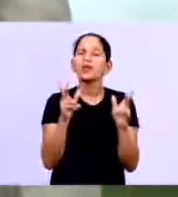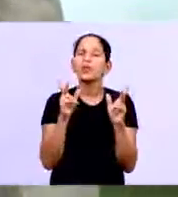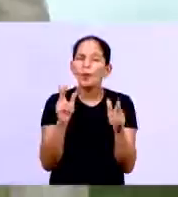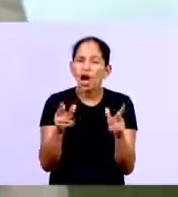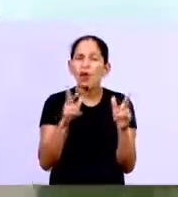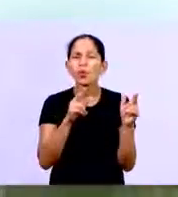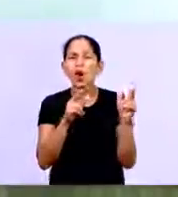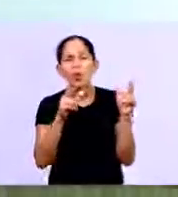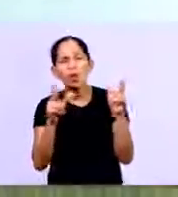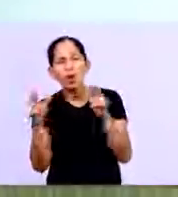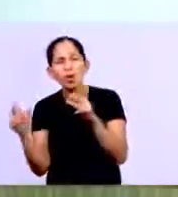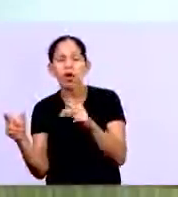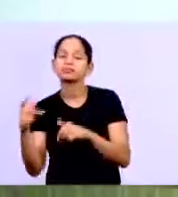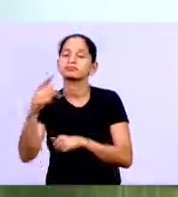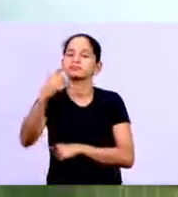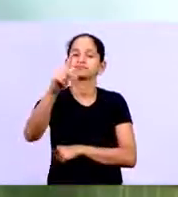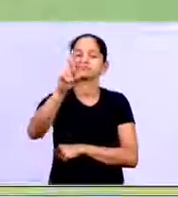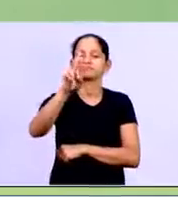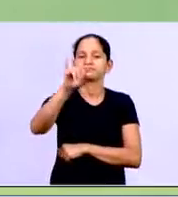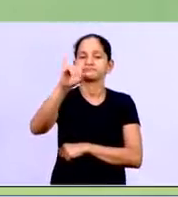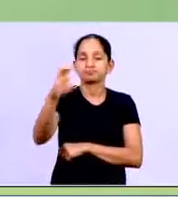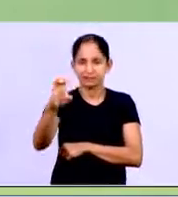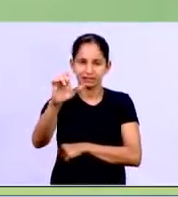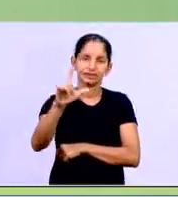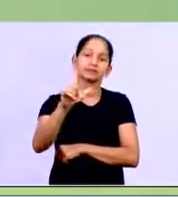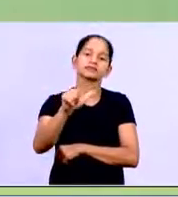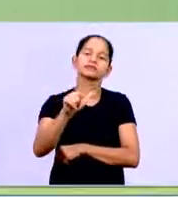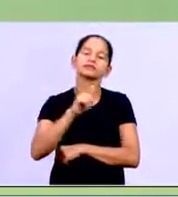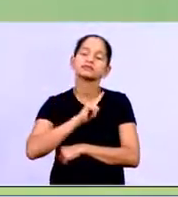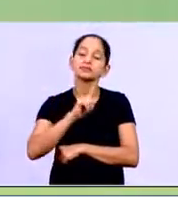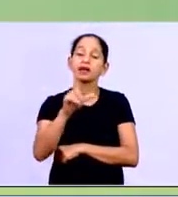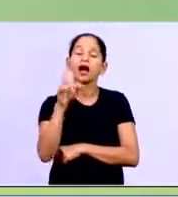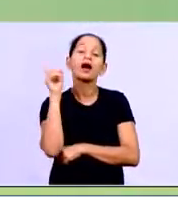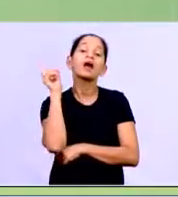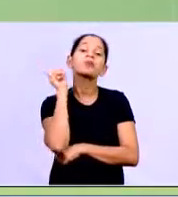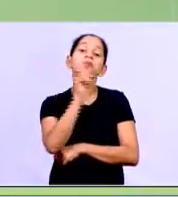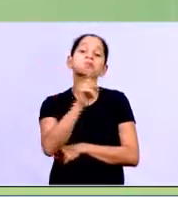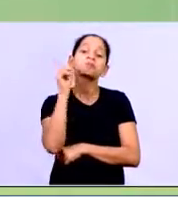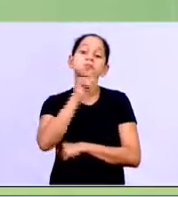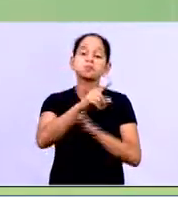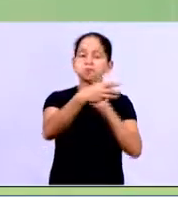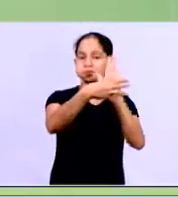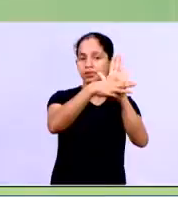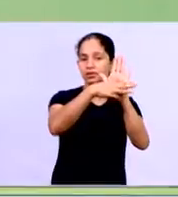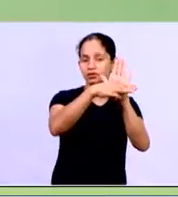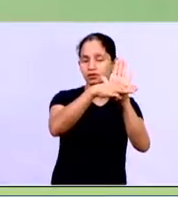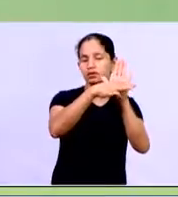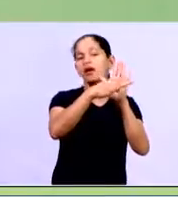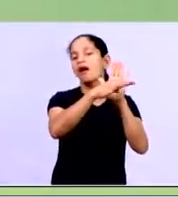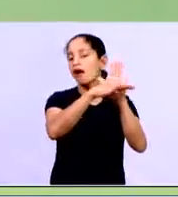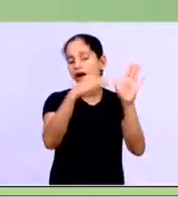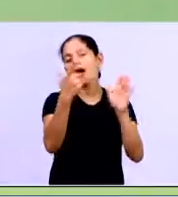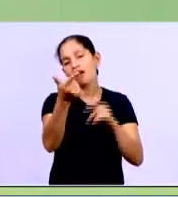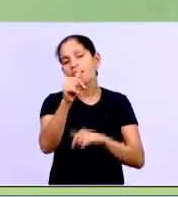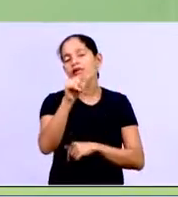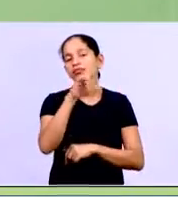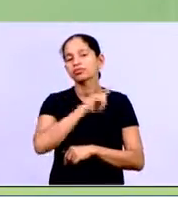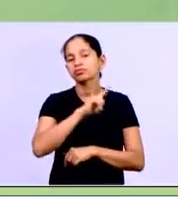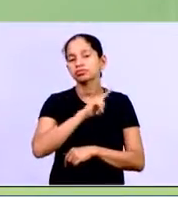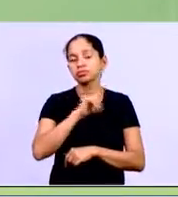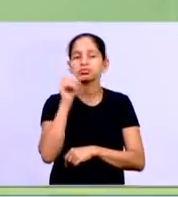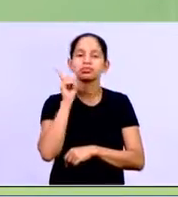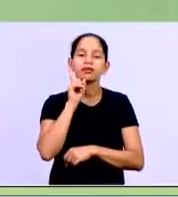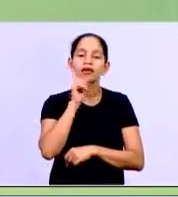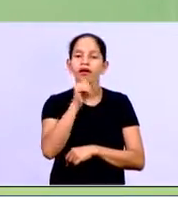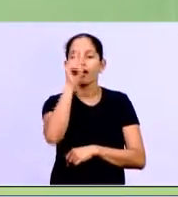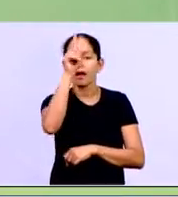ali nós temos o sistema Price. Ok? Temos o sistema americano. O sistema americano é quando você